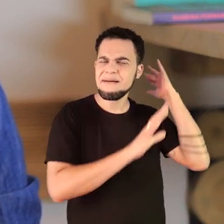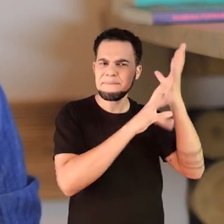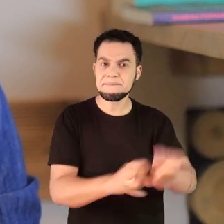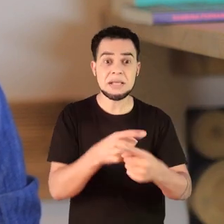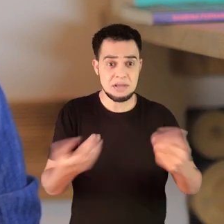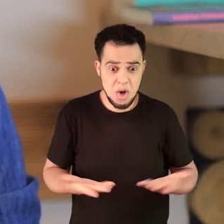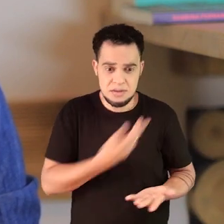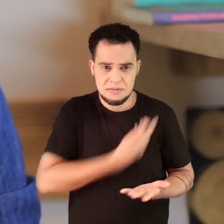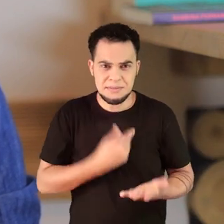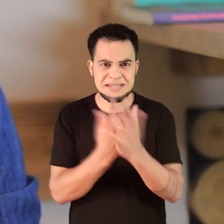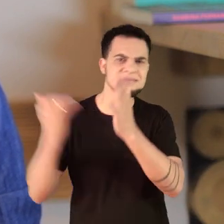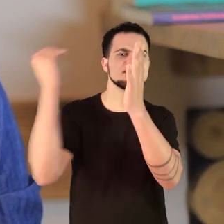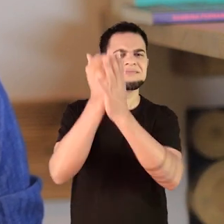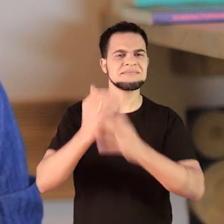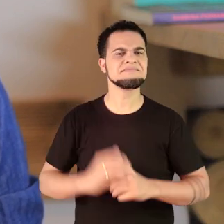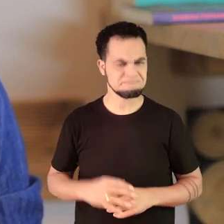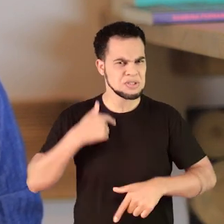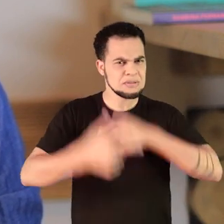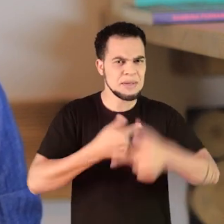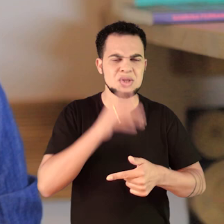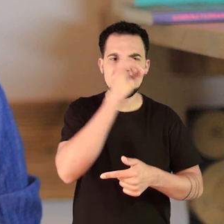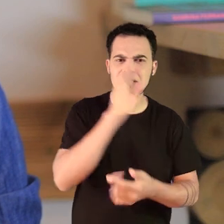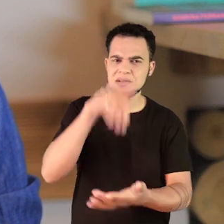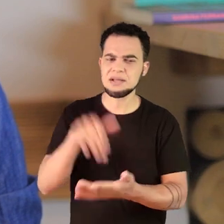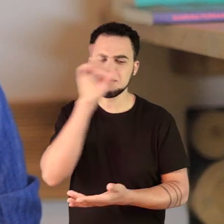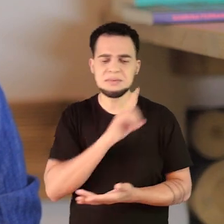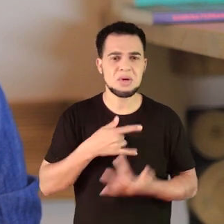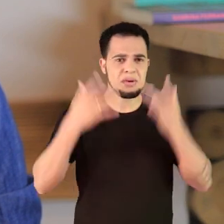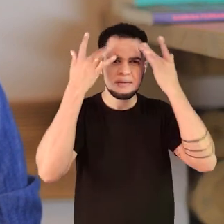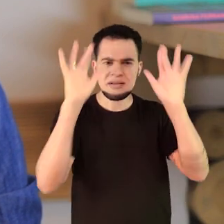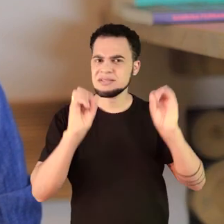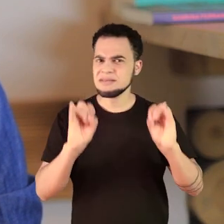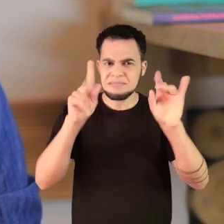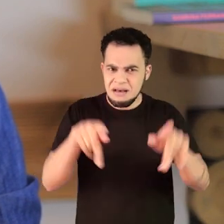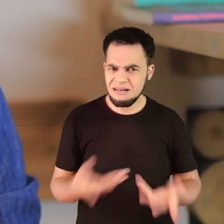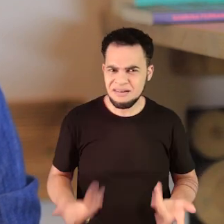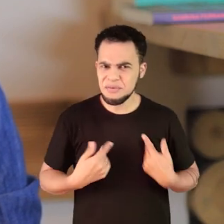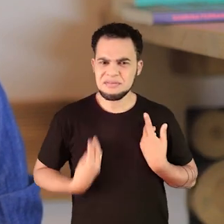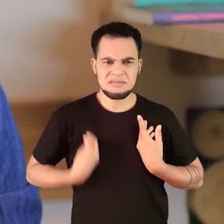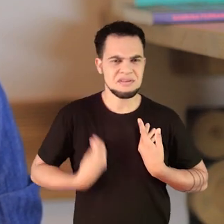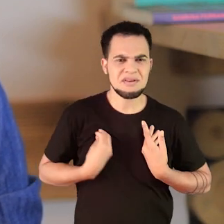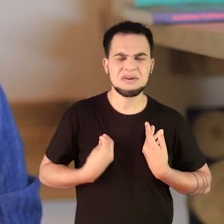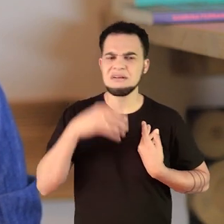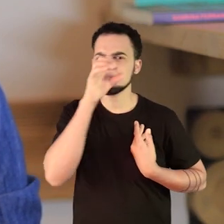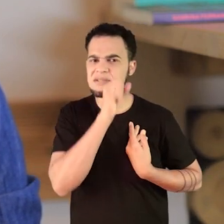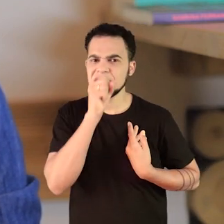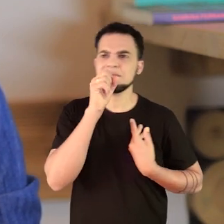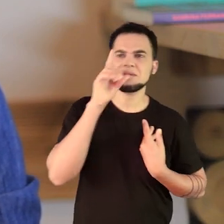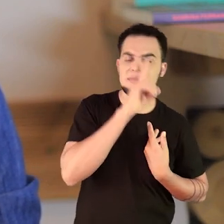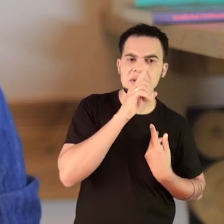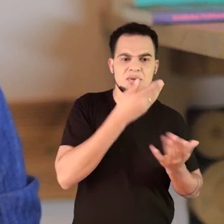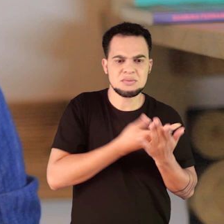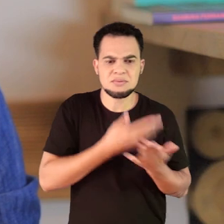foi tão acelerado como nesse governo. Estou trabalhando de domingo a domingo, nem sei mais se estou realmente viva. Uso os finais de